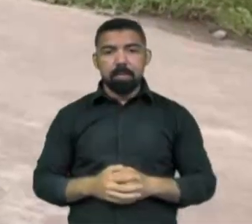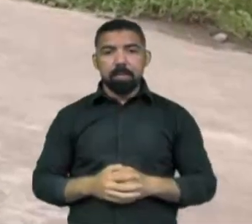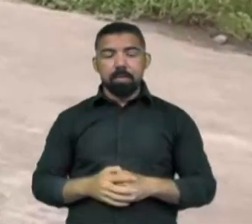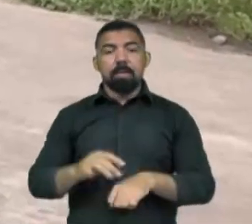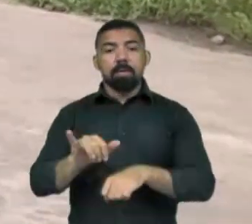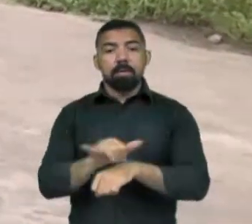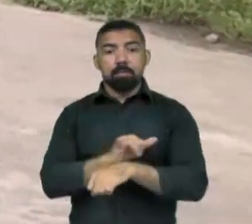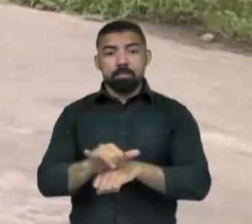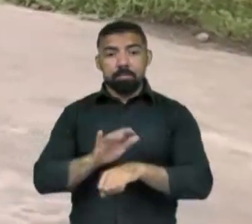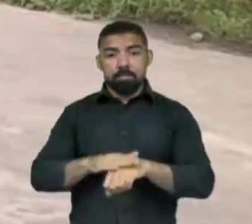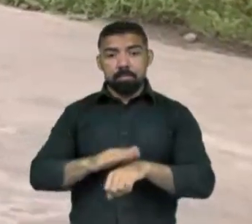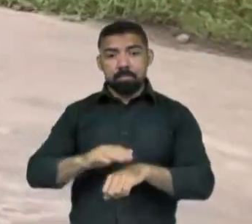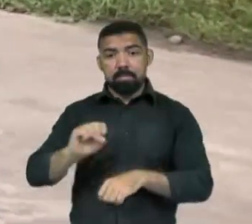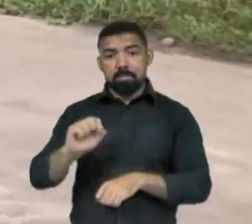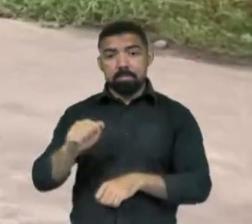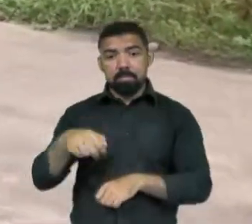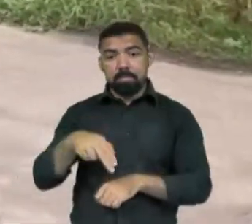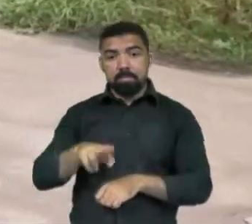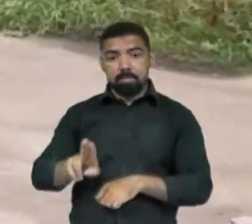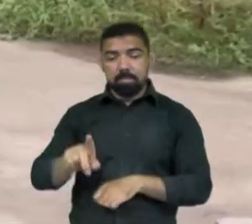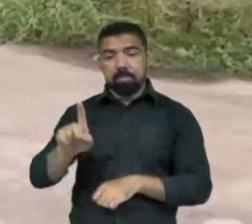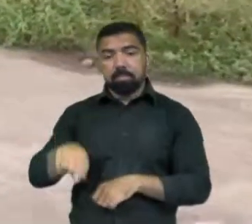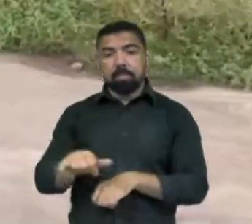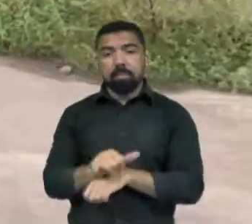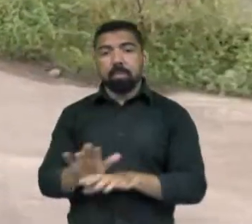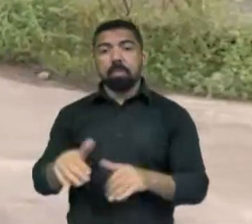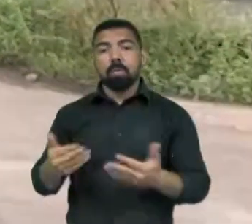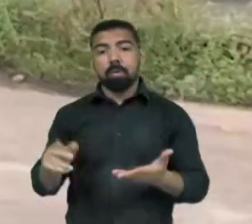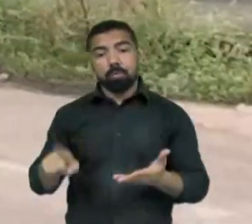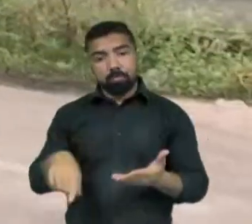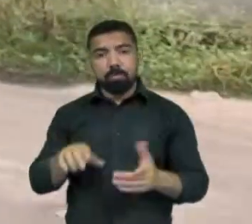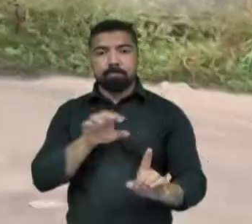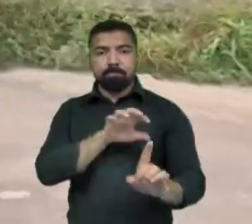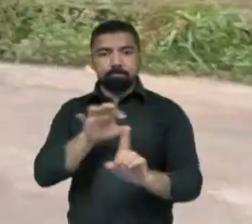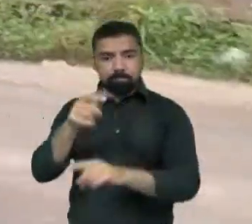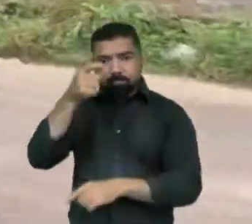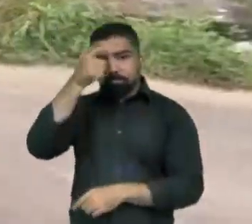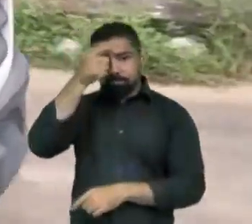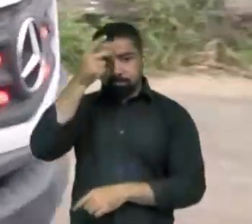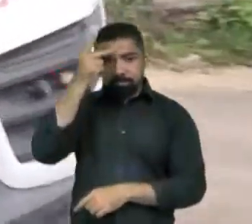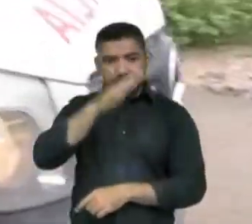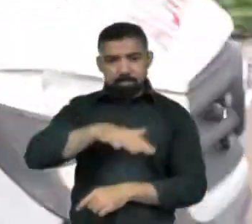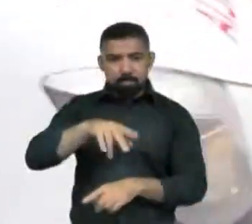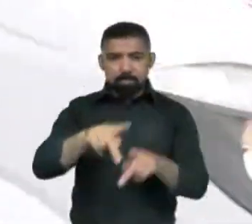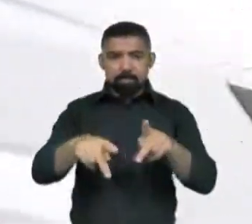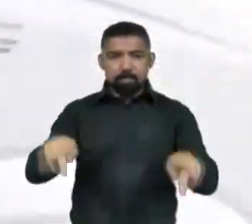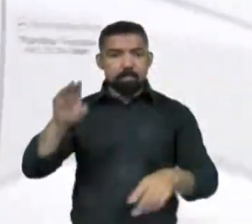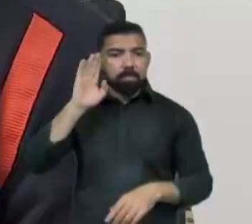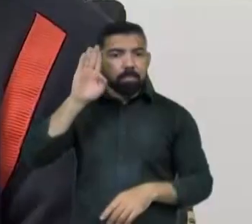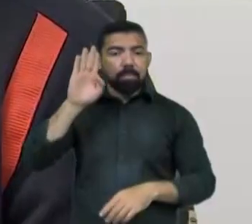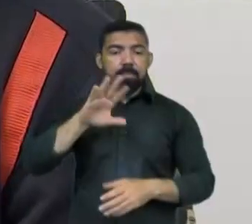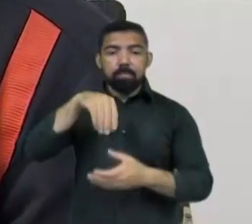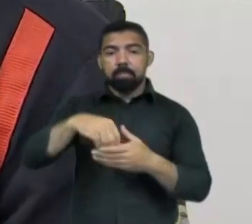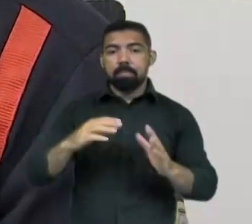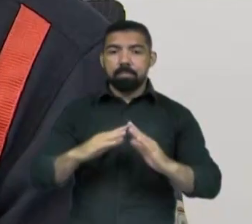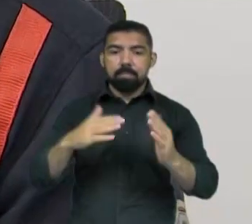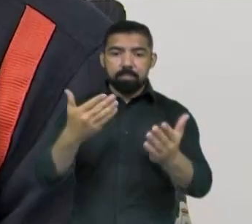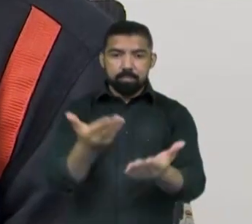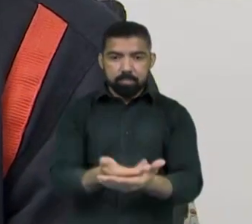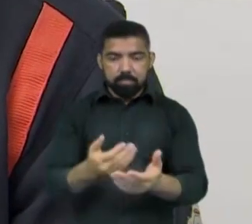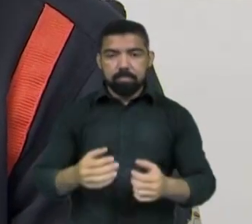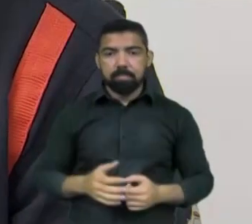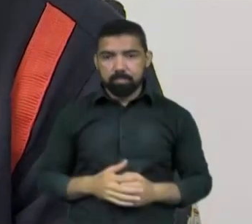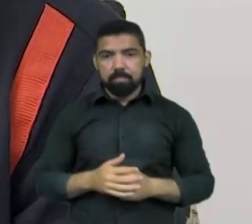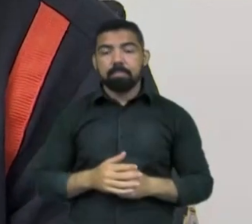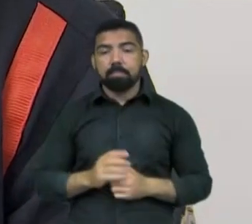SAMU para diminuição dos trotes tem sido a conscientização da população, principalmente nas escolas. Inicialmente, nós tivemos um